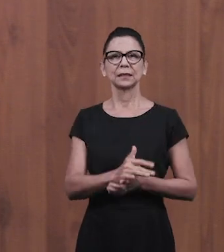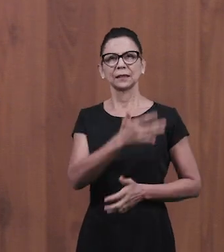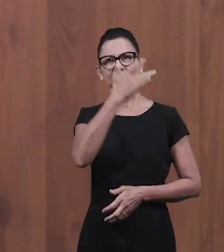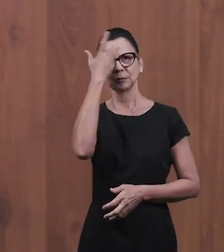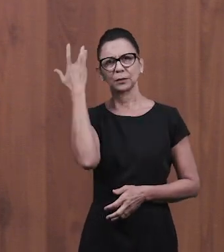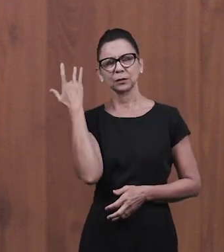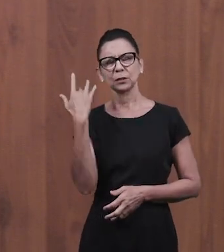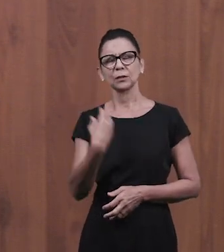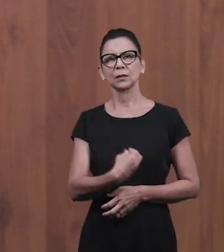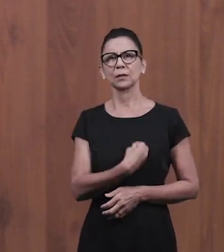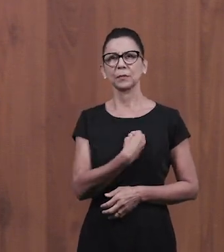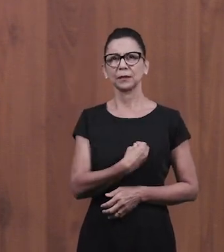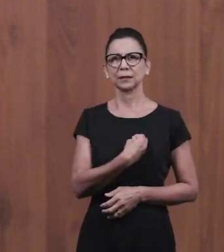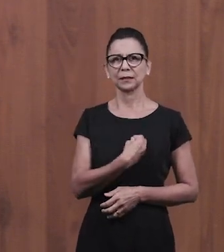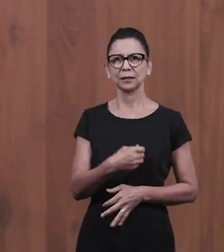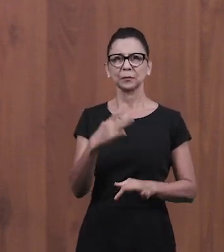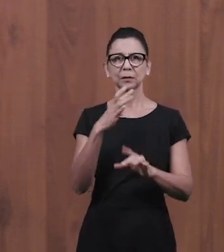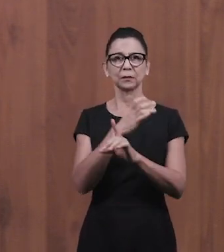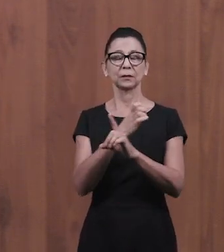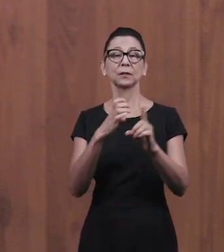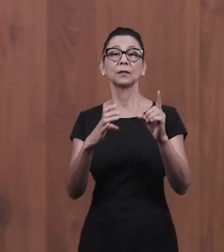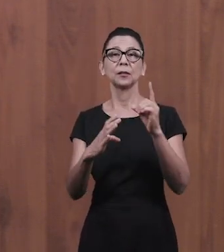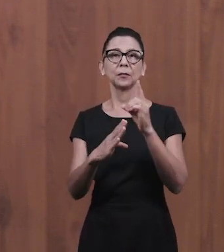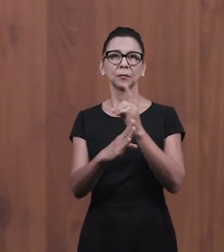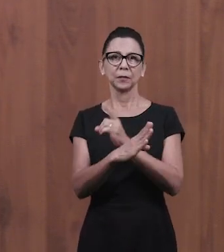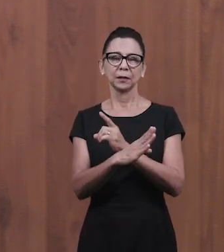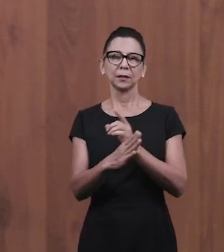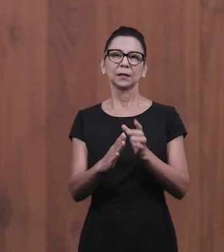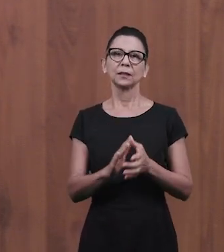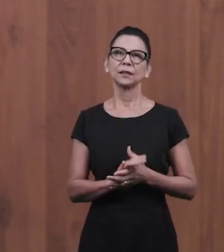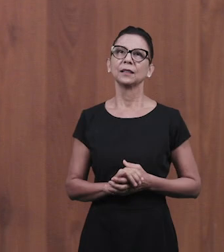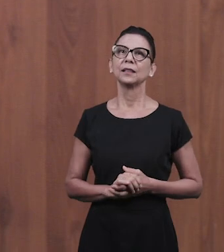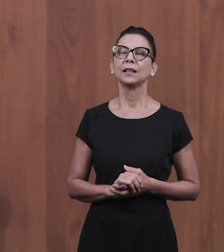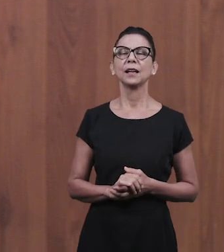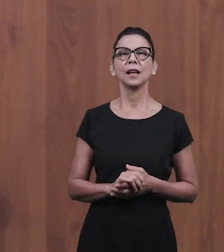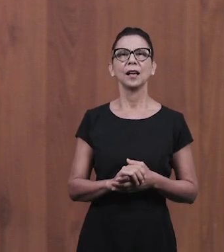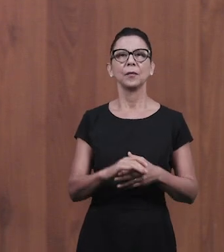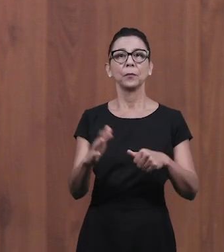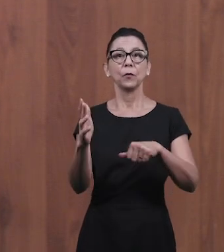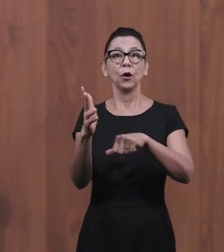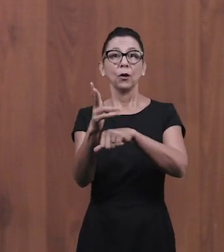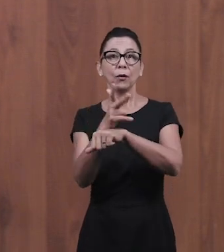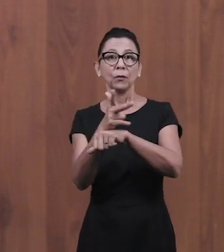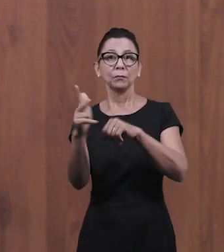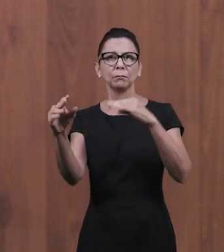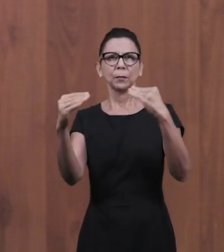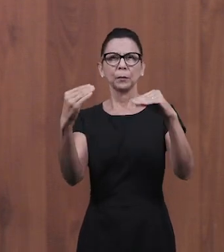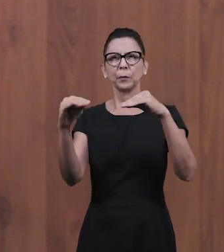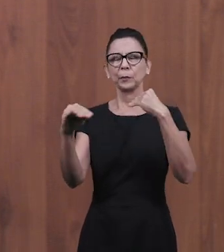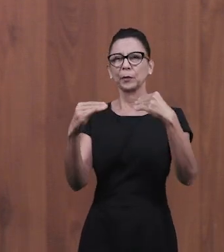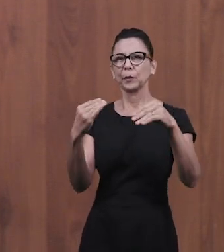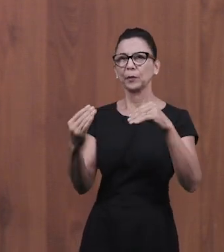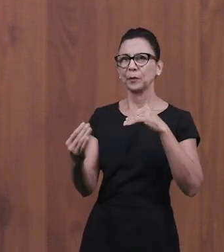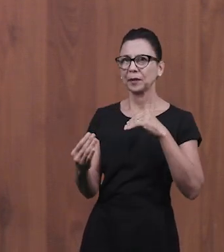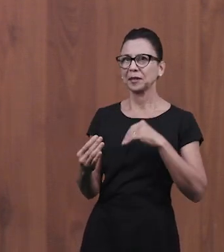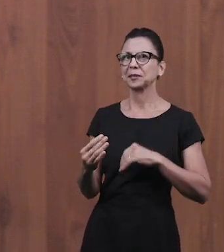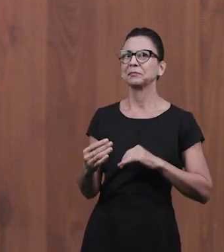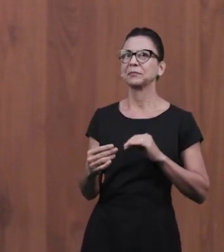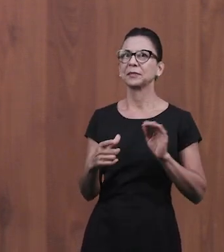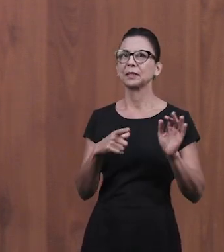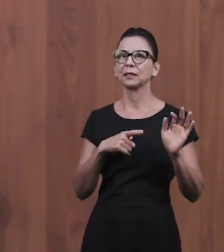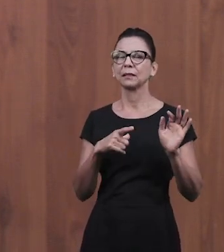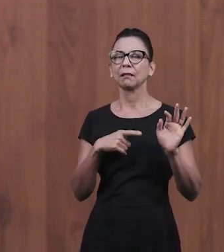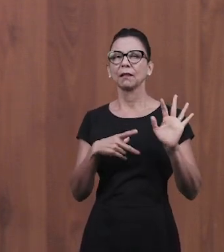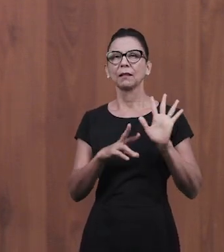as participações dos nossos irmãos na Escola Bíblica Dominical através do envio dos vídeos que tem